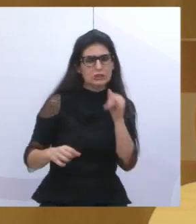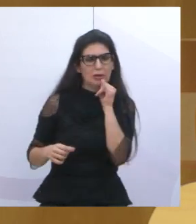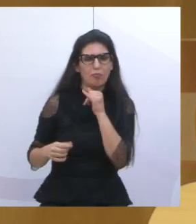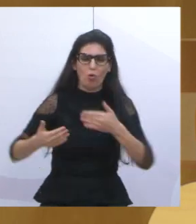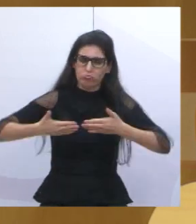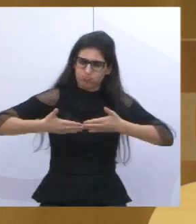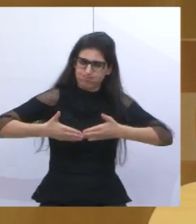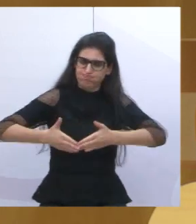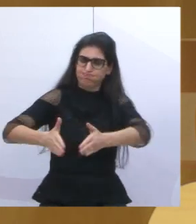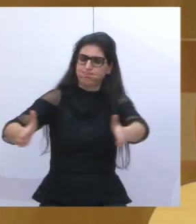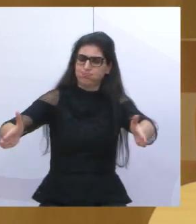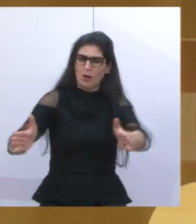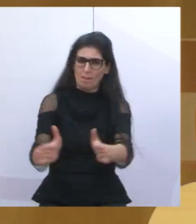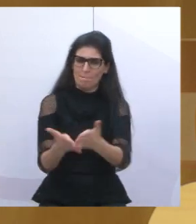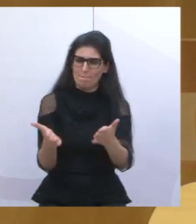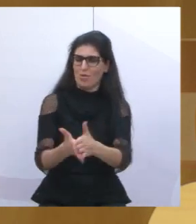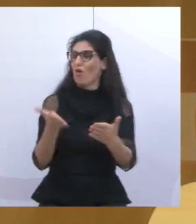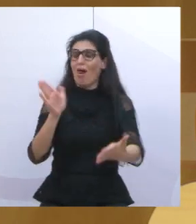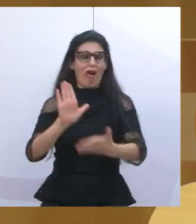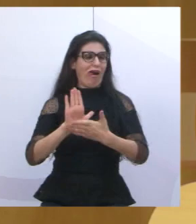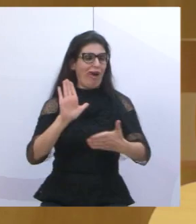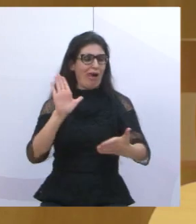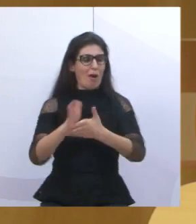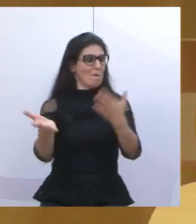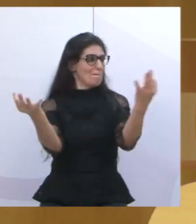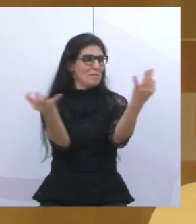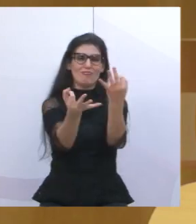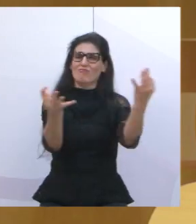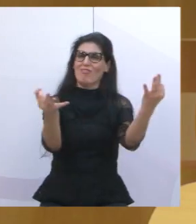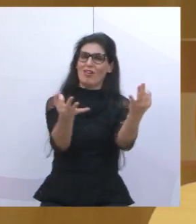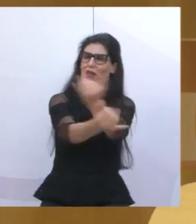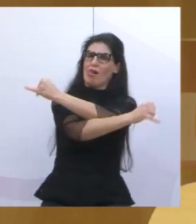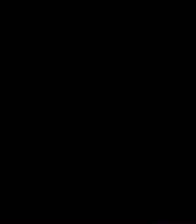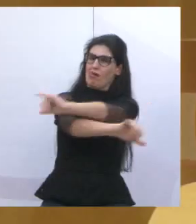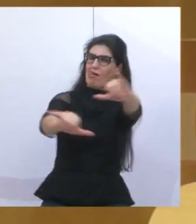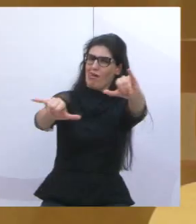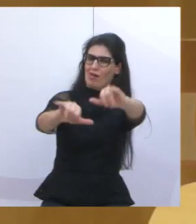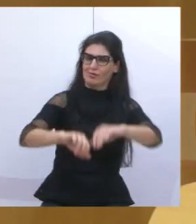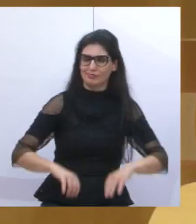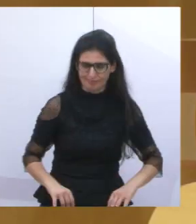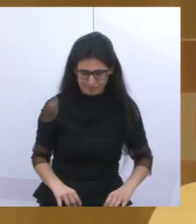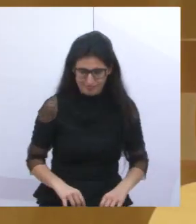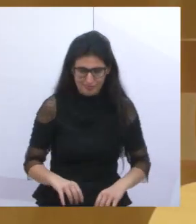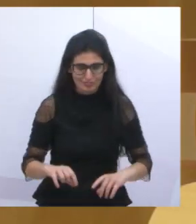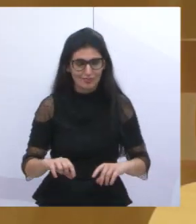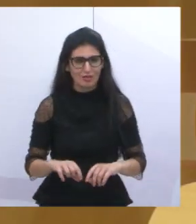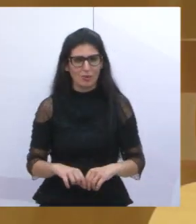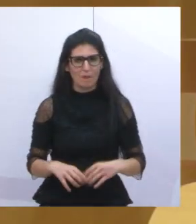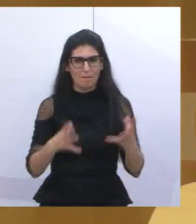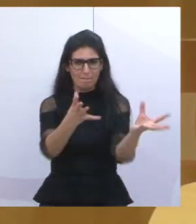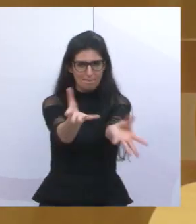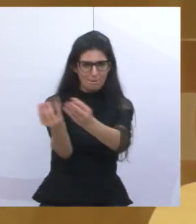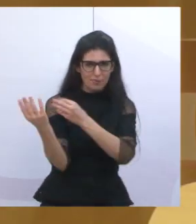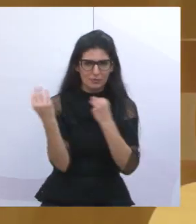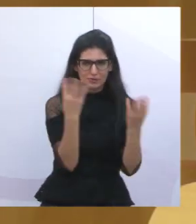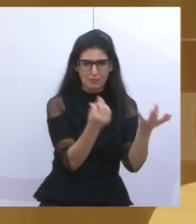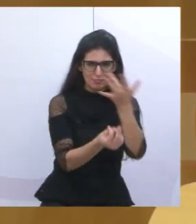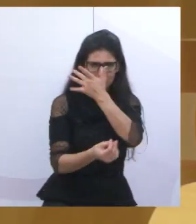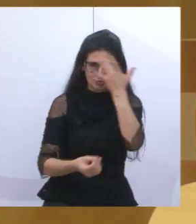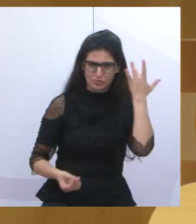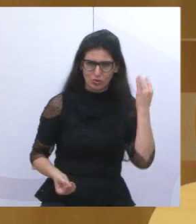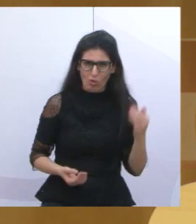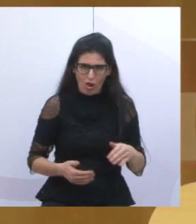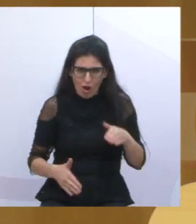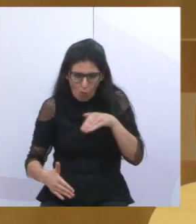popular, vem com uma proposta muito bonita, e daí muitas pessoas juntam toda a sua